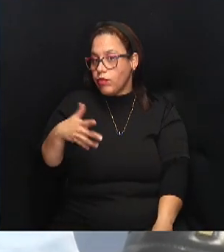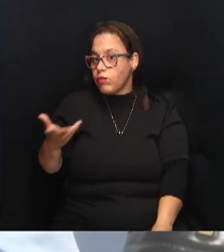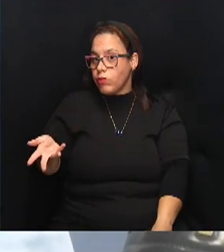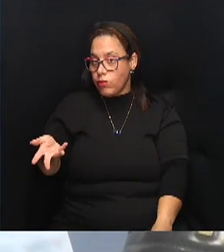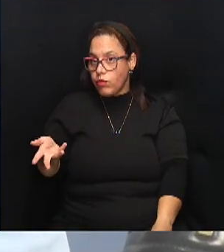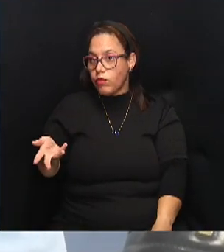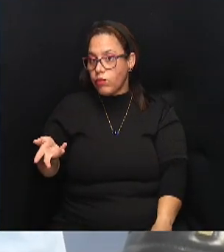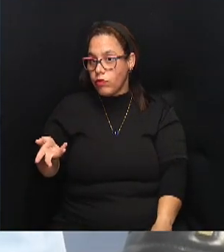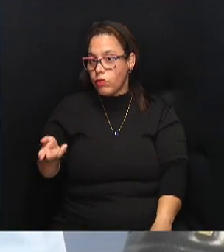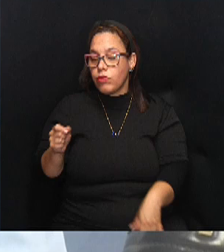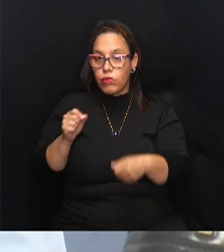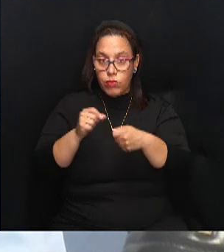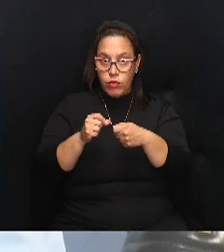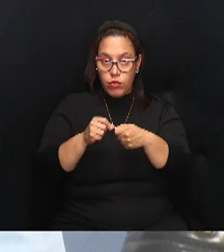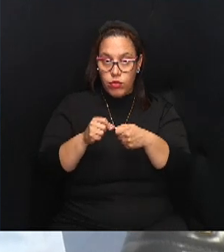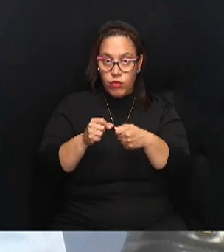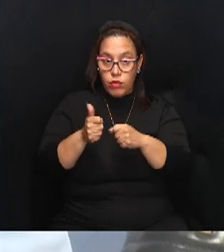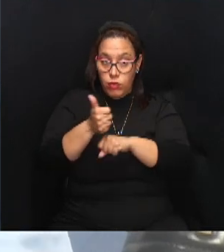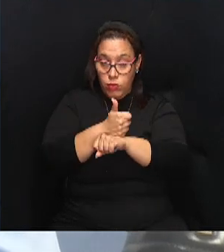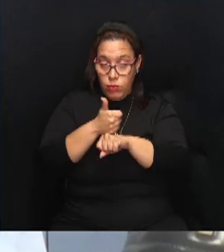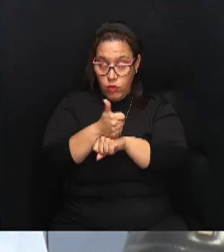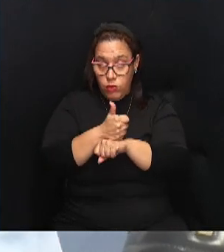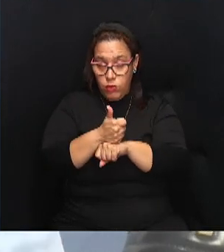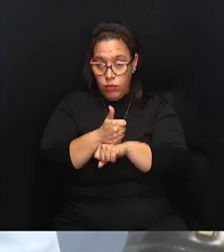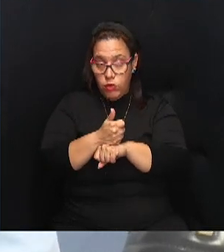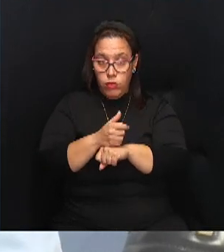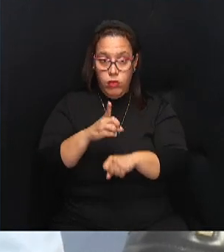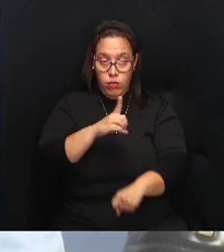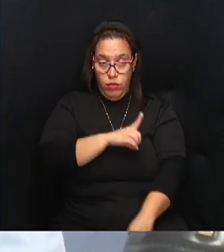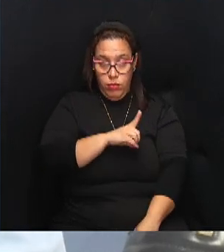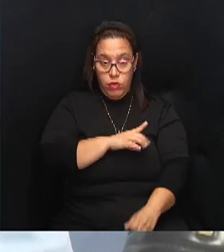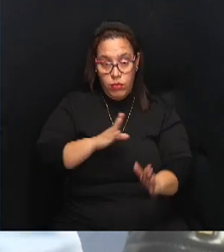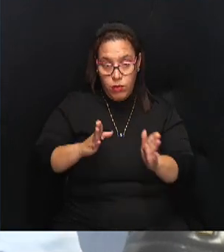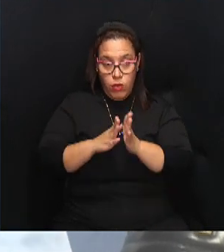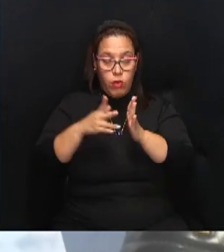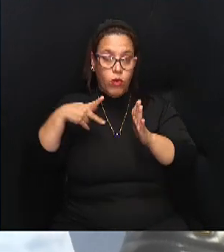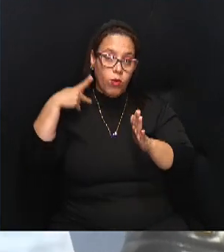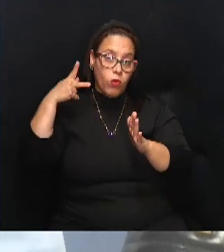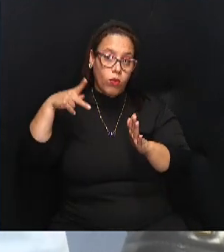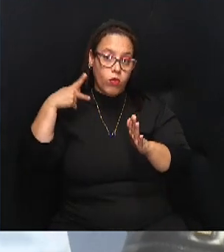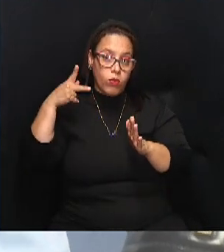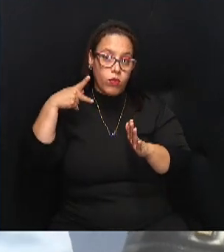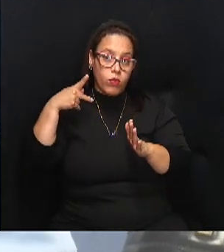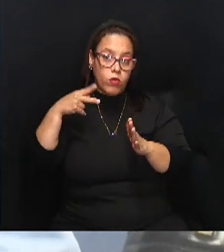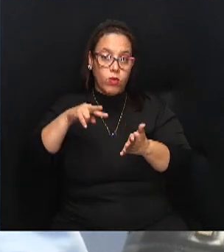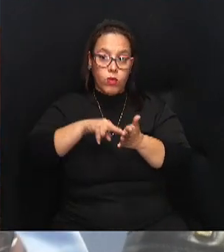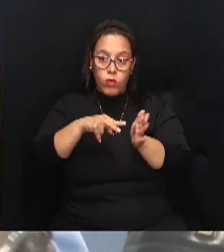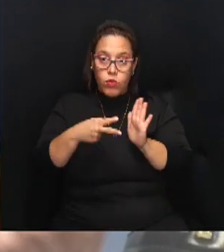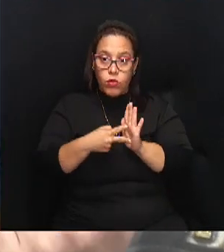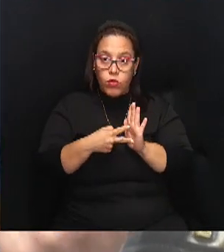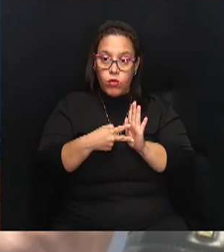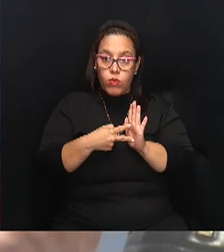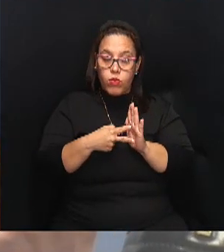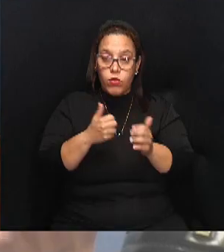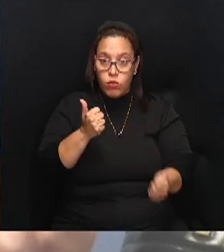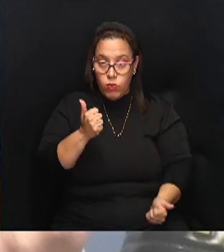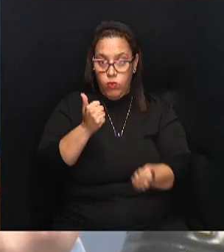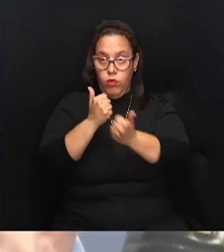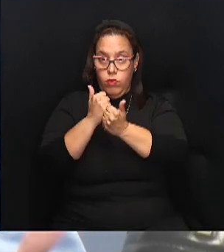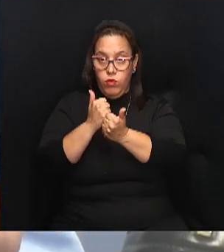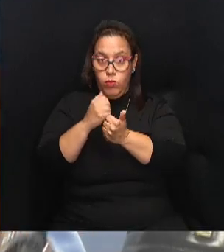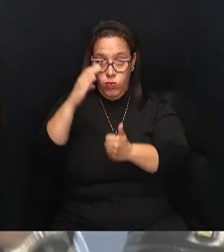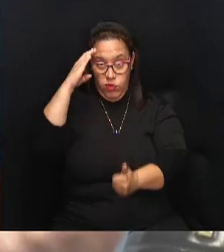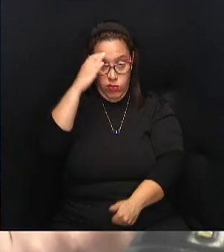para execução da função delegada. E acredito que a Frente Parlamentar vai um pouco nessa linha, até com o apoio do